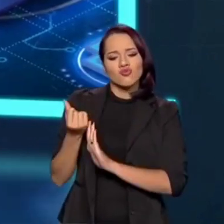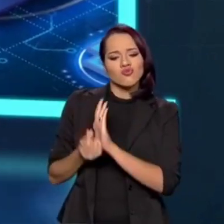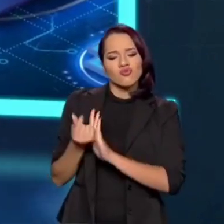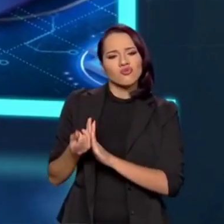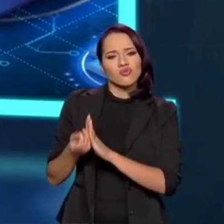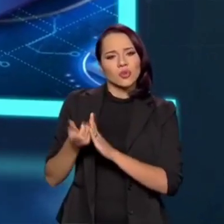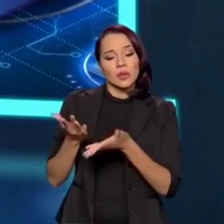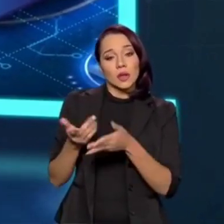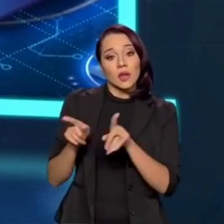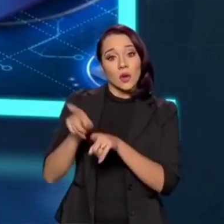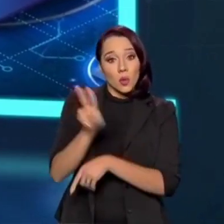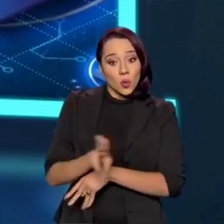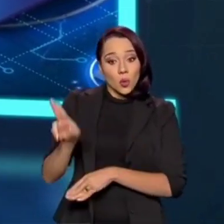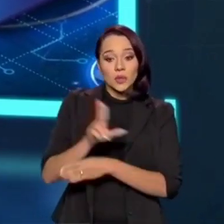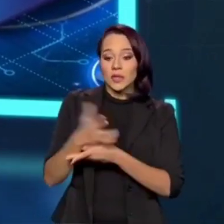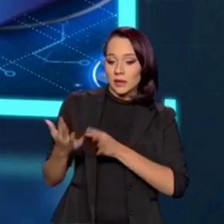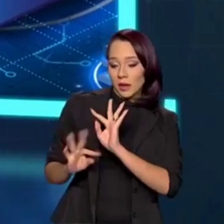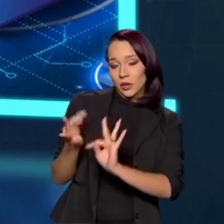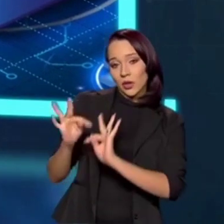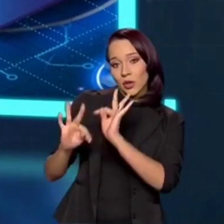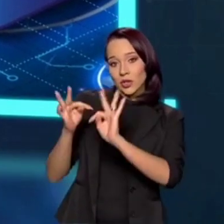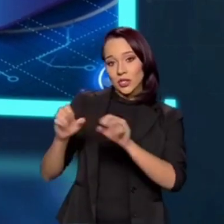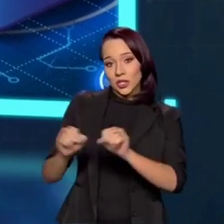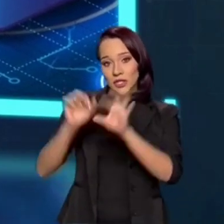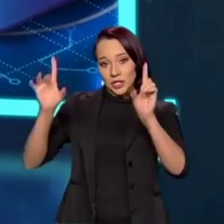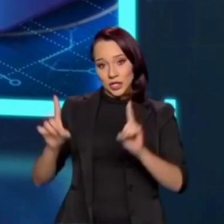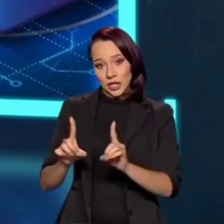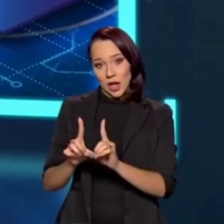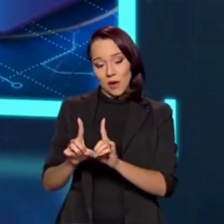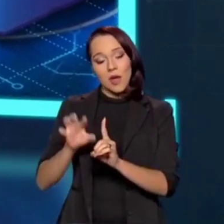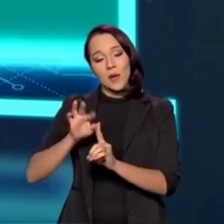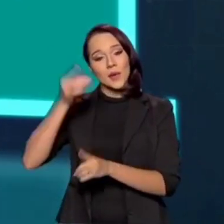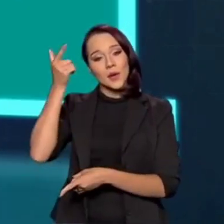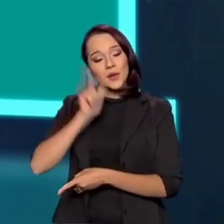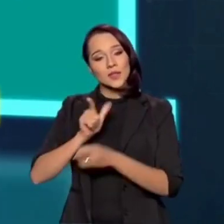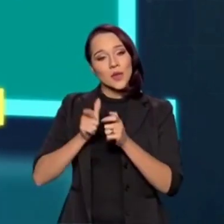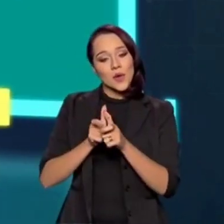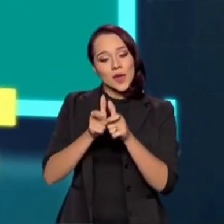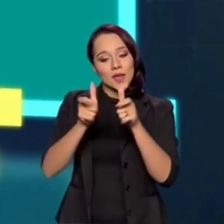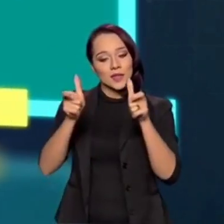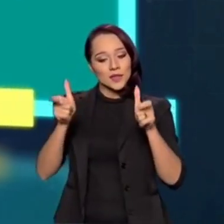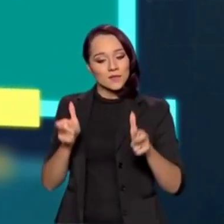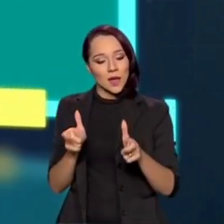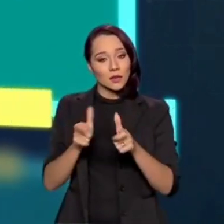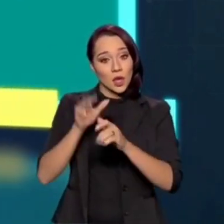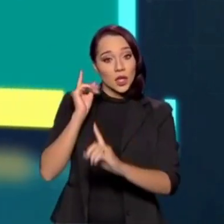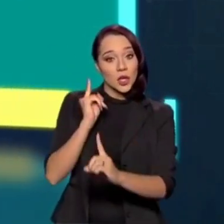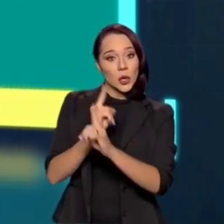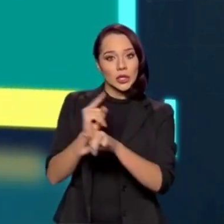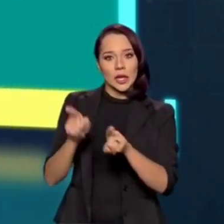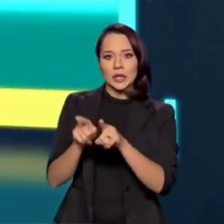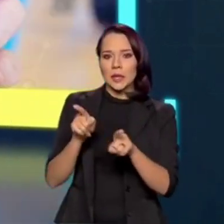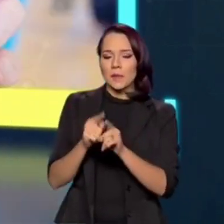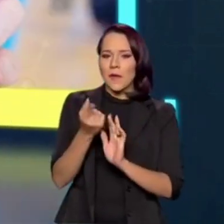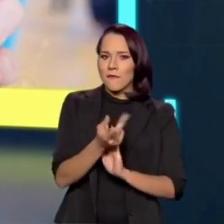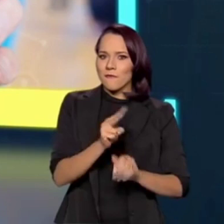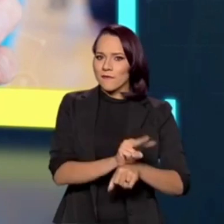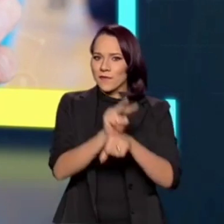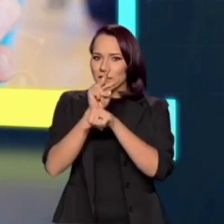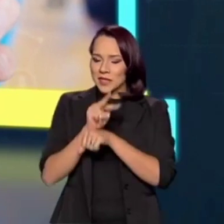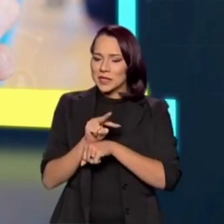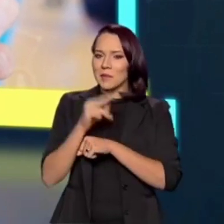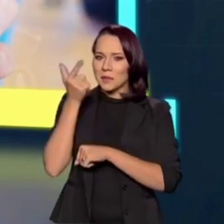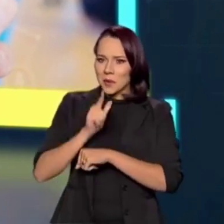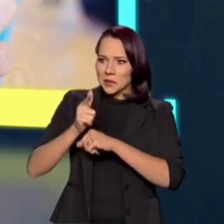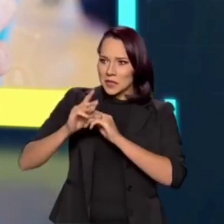recursos e fazendo uso de tecnologias digitais para alcançar o crescimento e encontrar também financiamento para